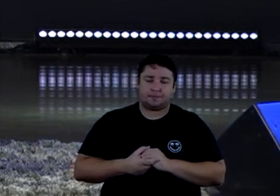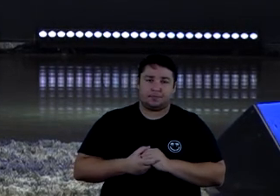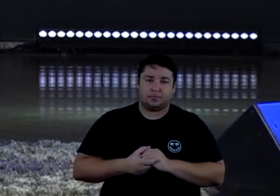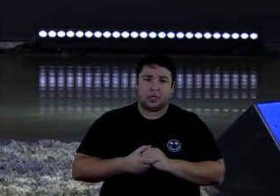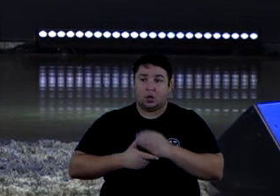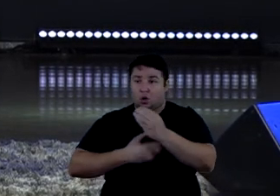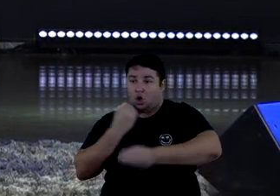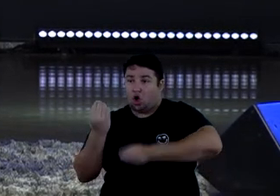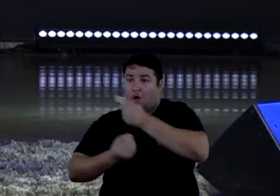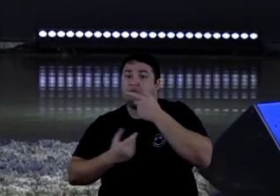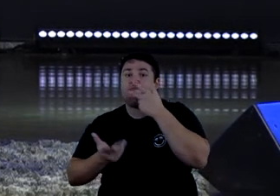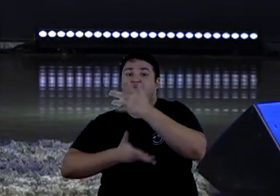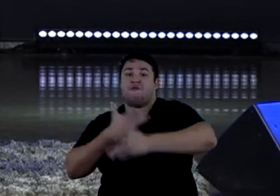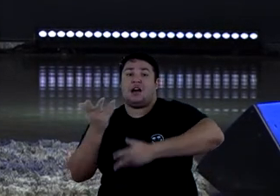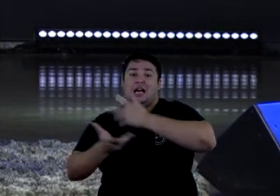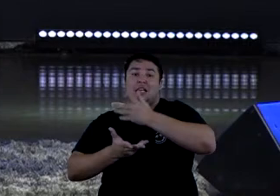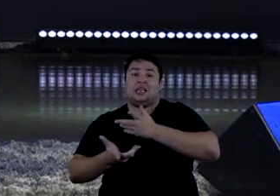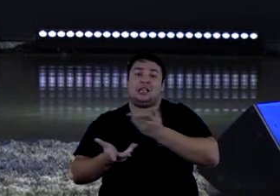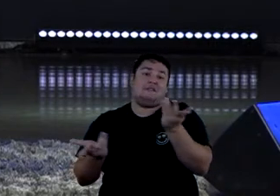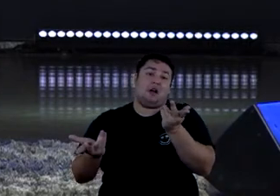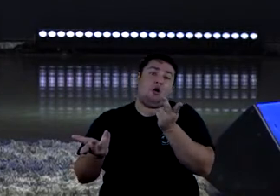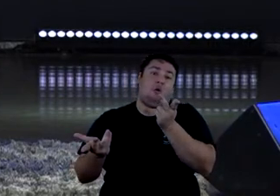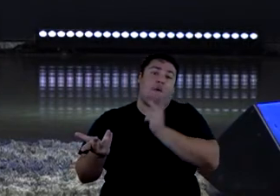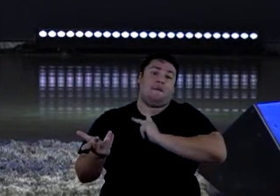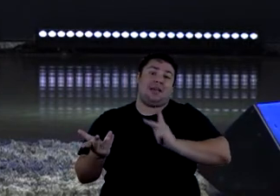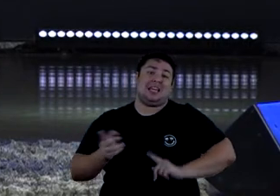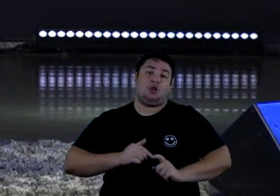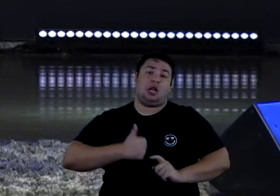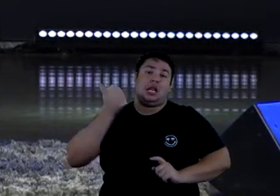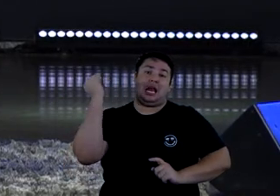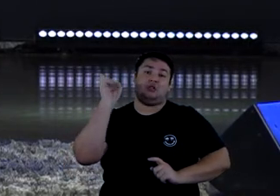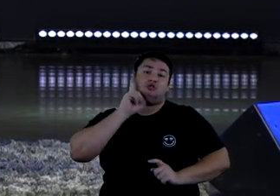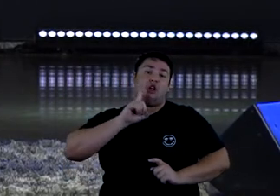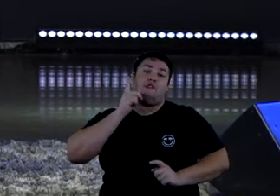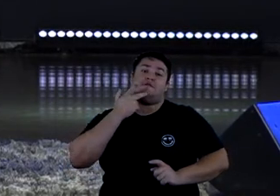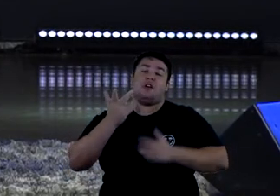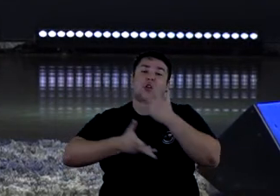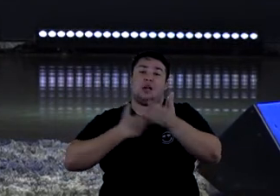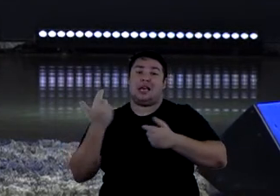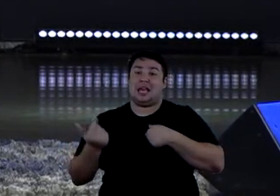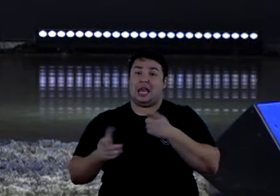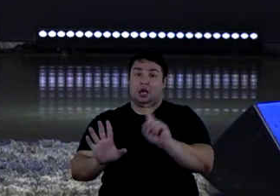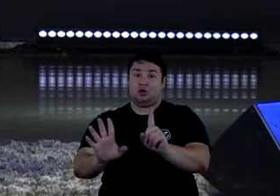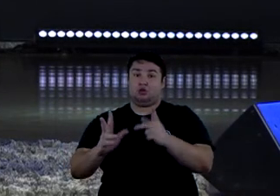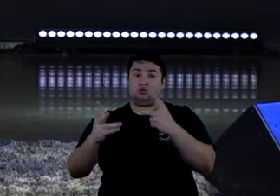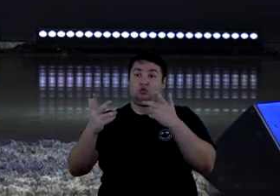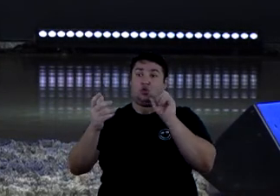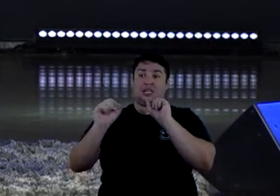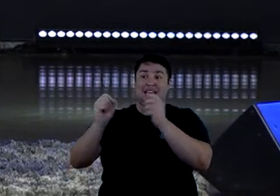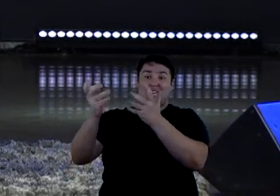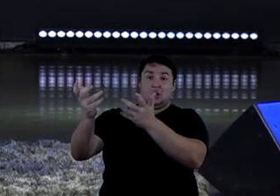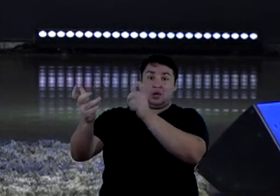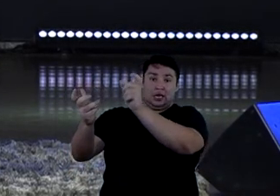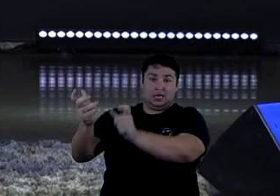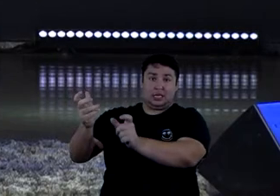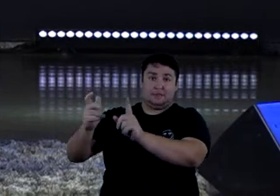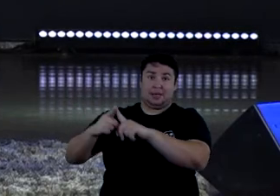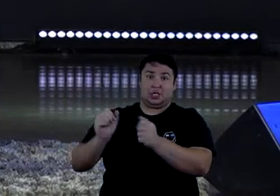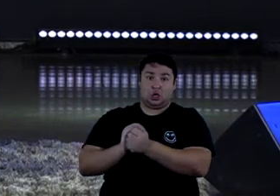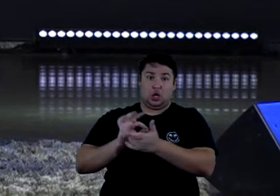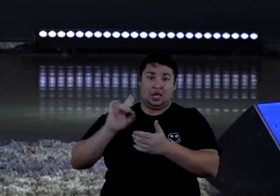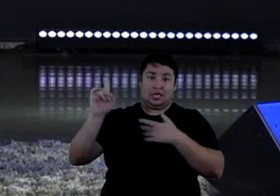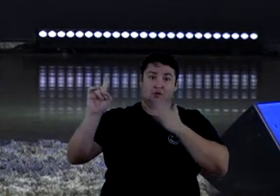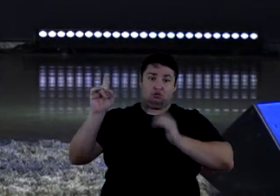Como diz Martin Luther King, eu ainda não sou quem eu deveria, mas graças a Deus eu já não sou mais quem eu era.